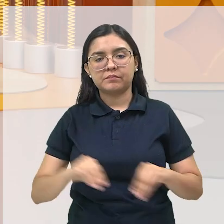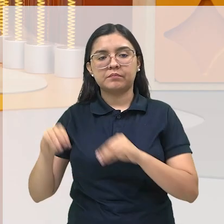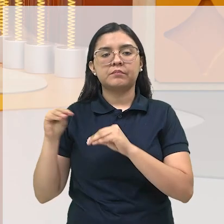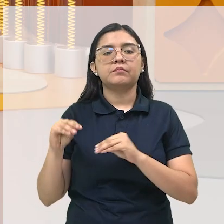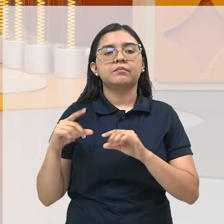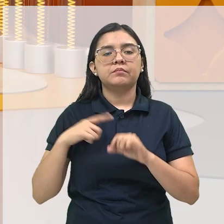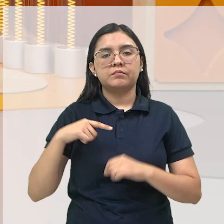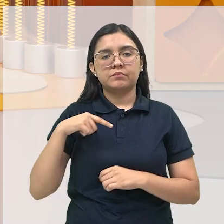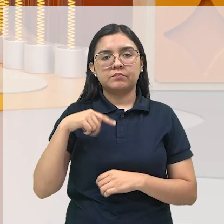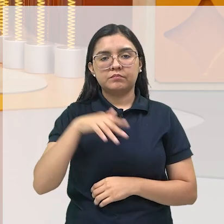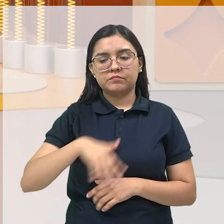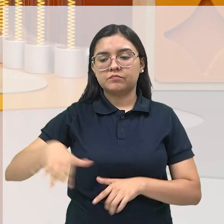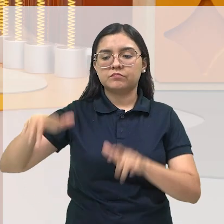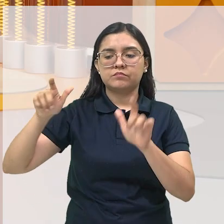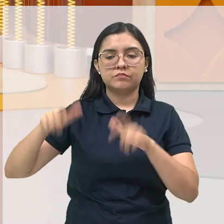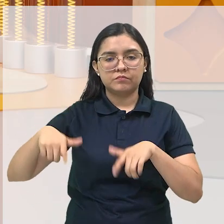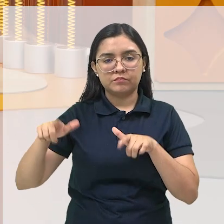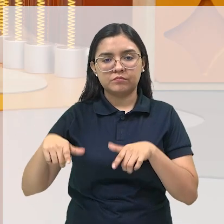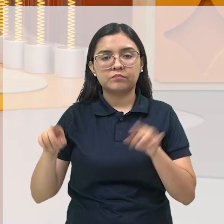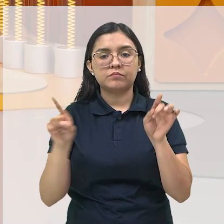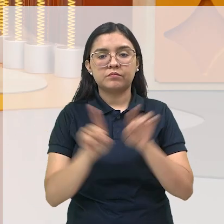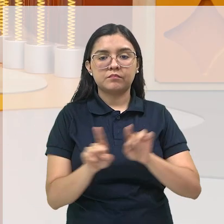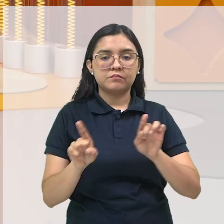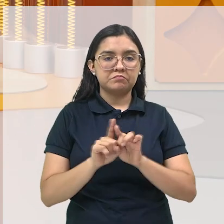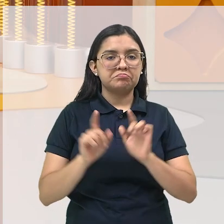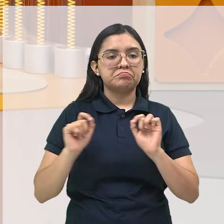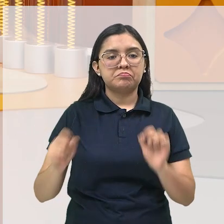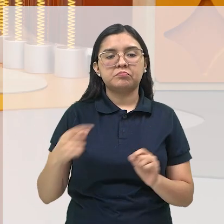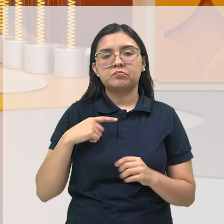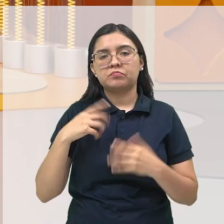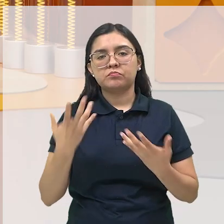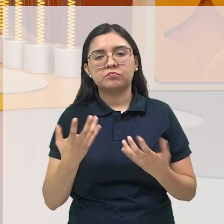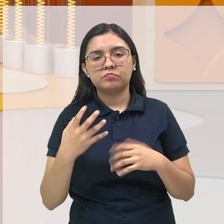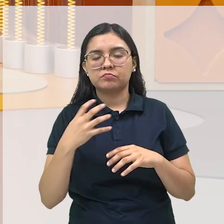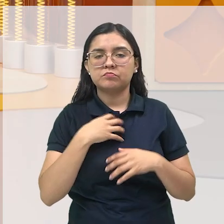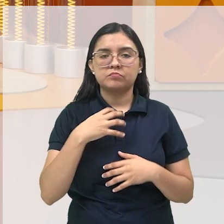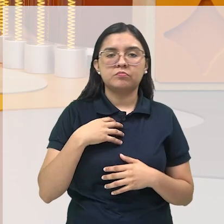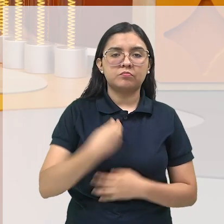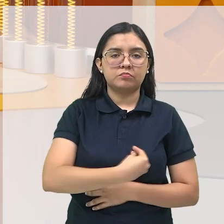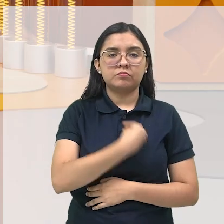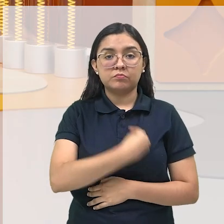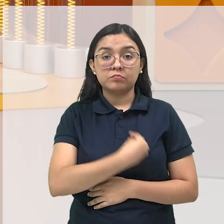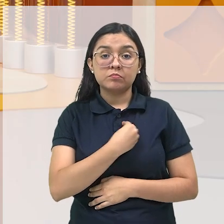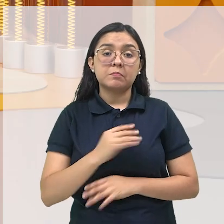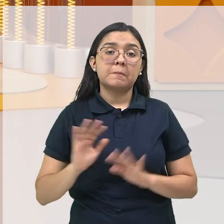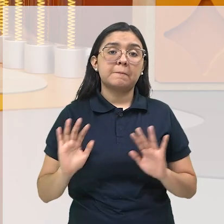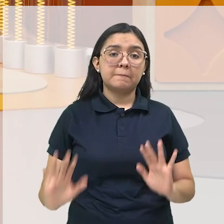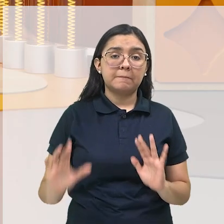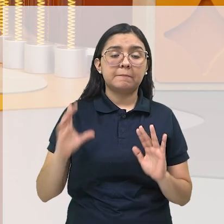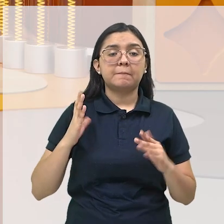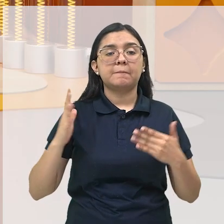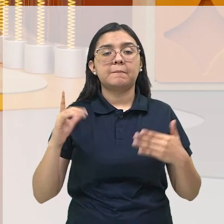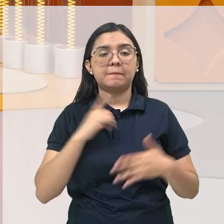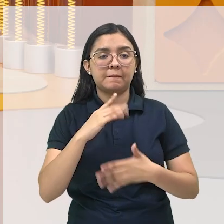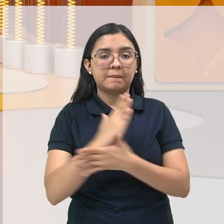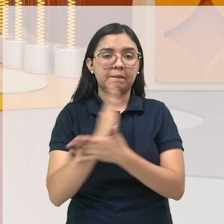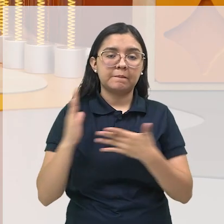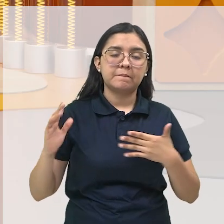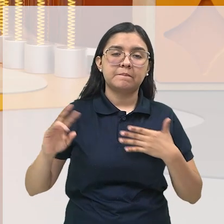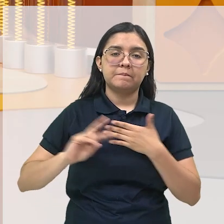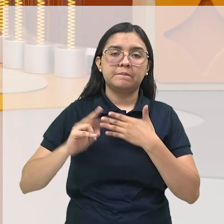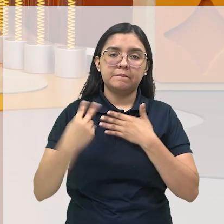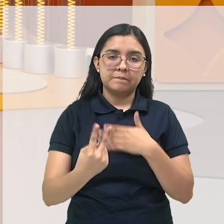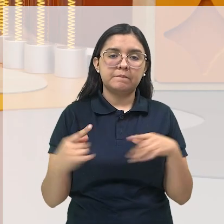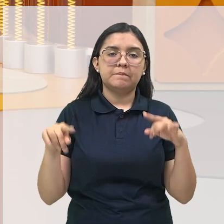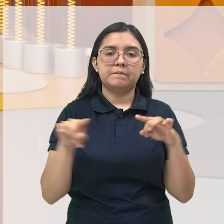mudarem de área, mudarem até mesmo de estilo de vida, em alguns casos, né? Só que isso gera algumas consequências e tem